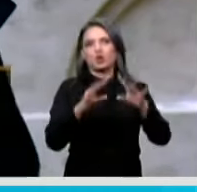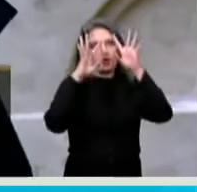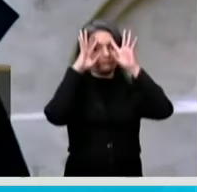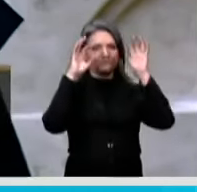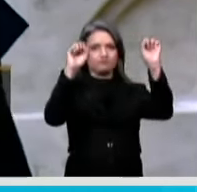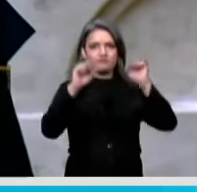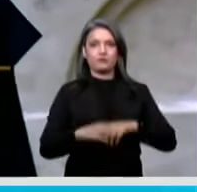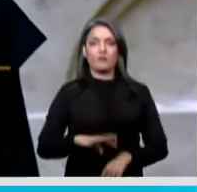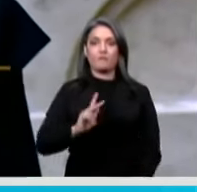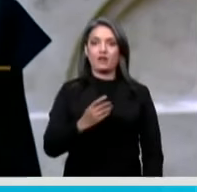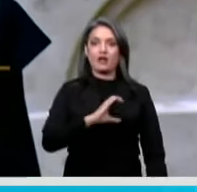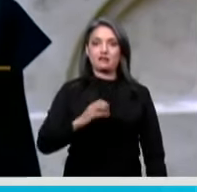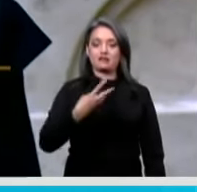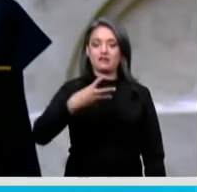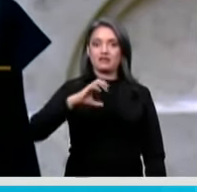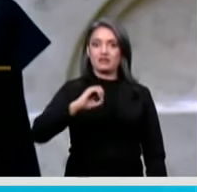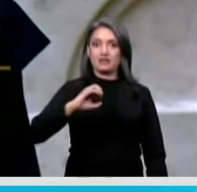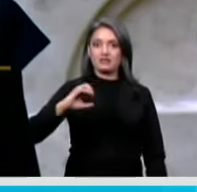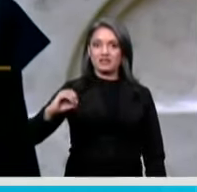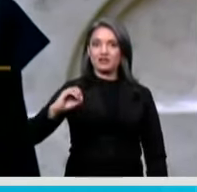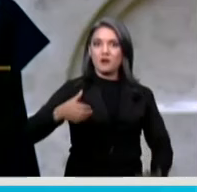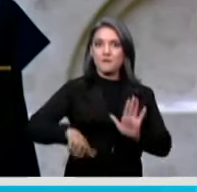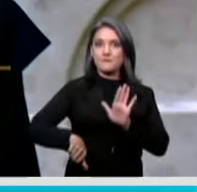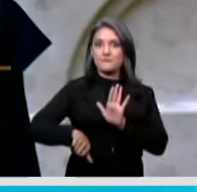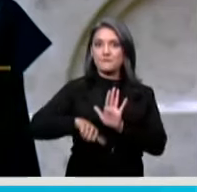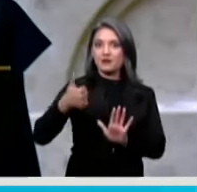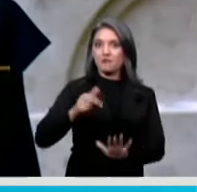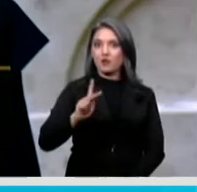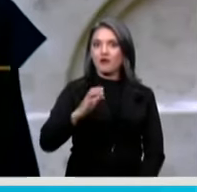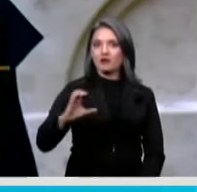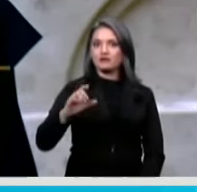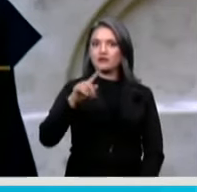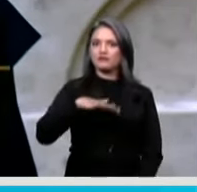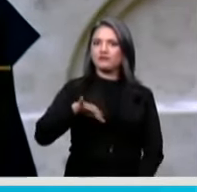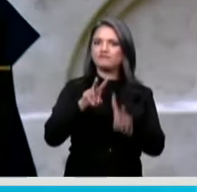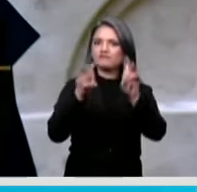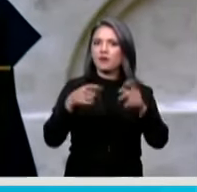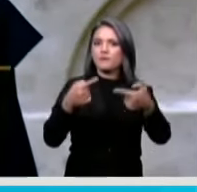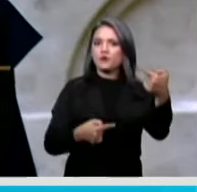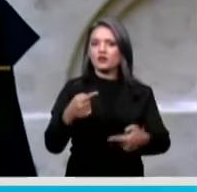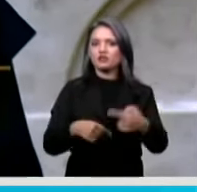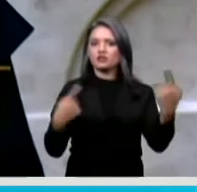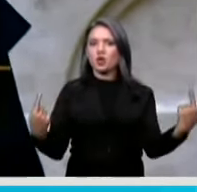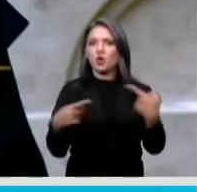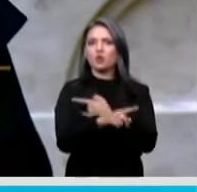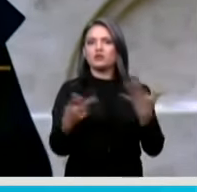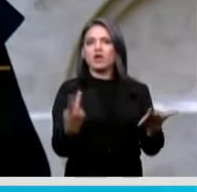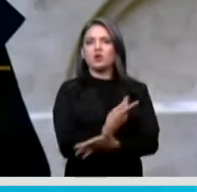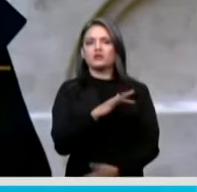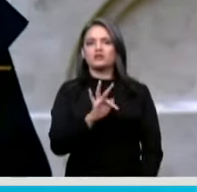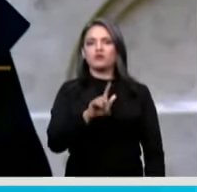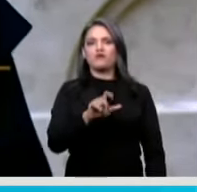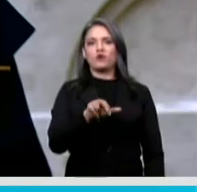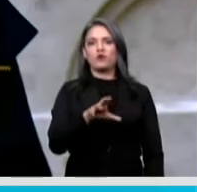judiciário certamente não ajudam fiquei também ali satisfeito de ver que o Pacheco Claro é presidente de um dos poderes né